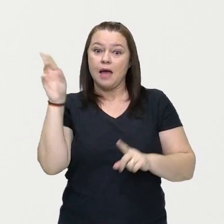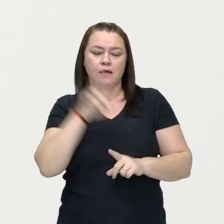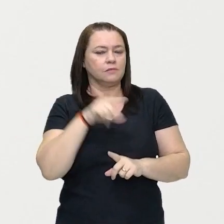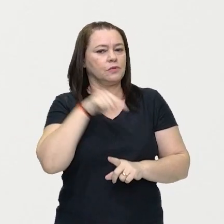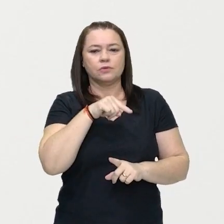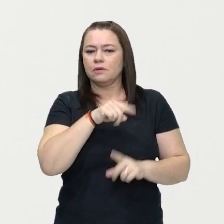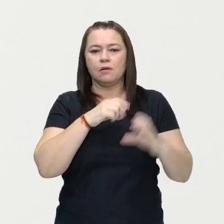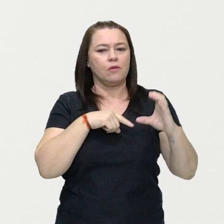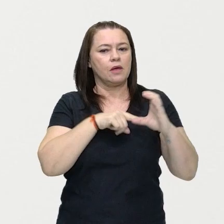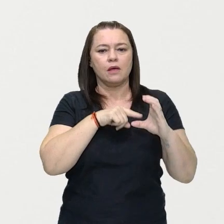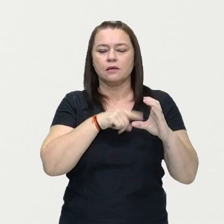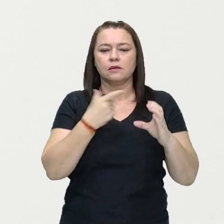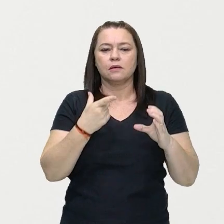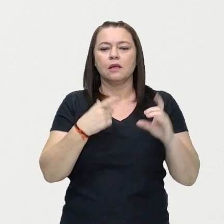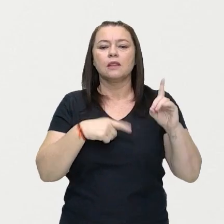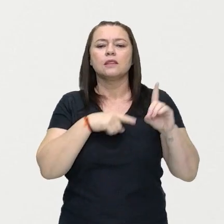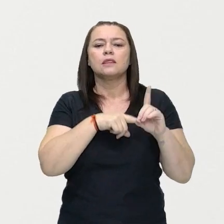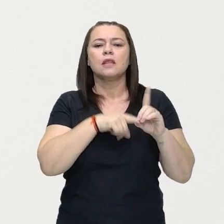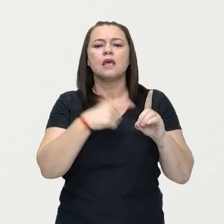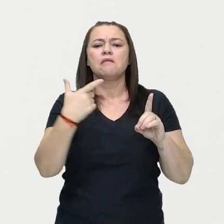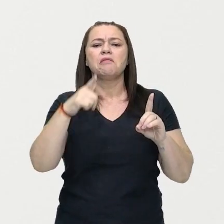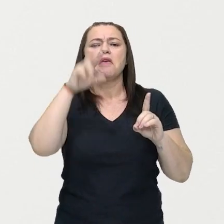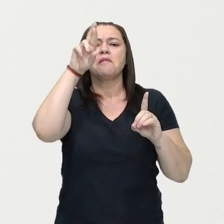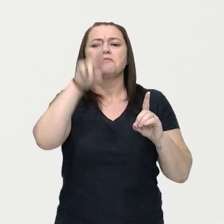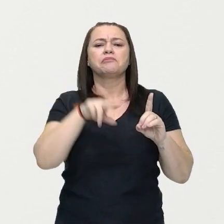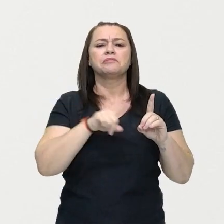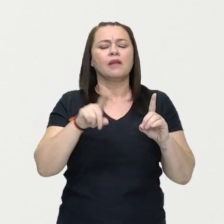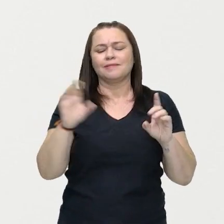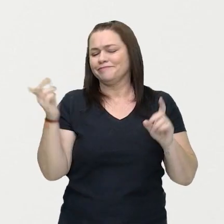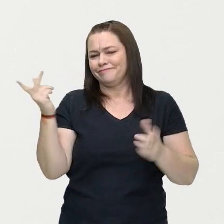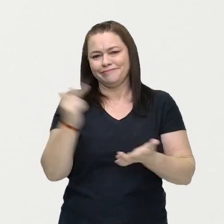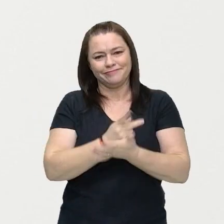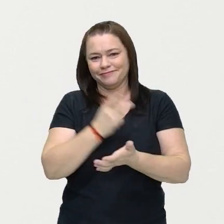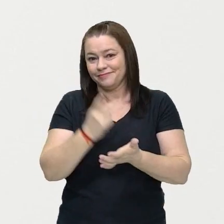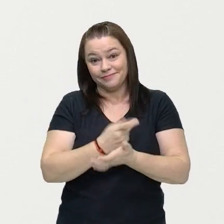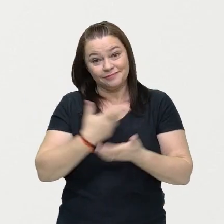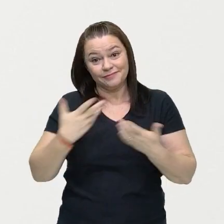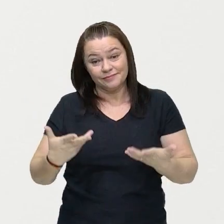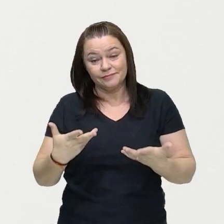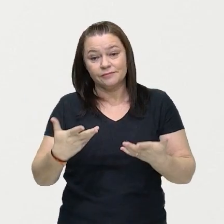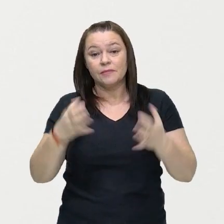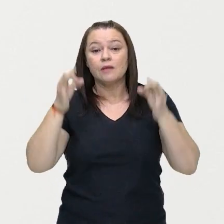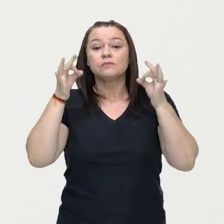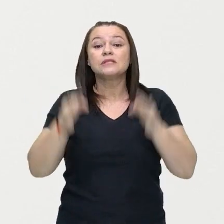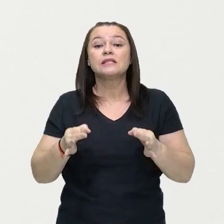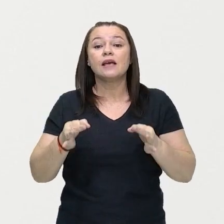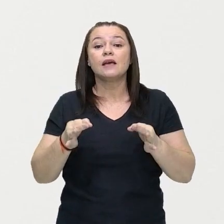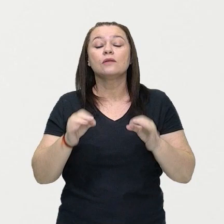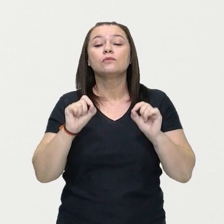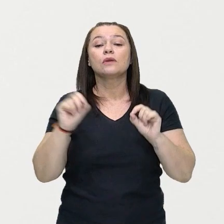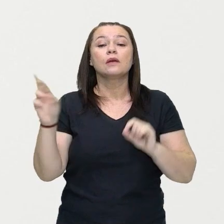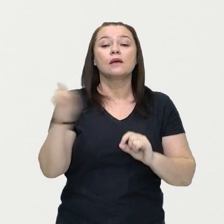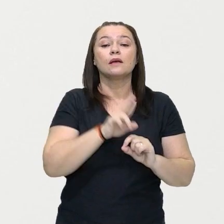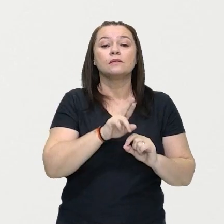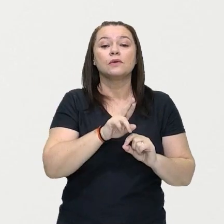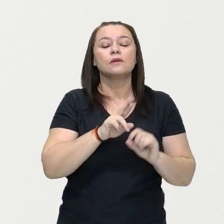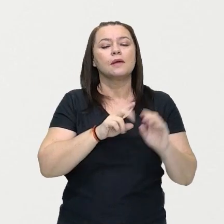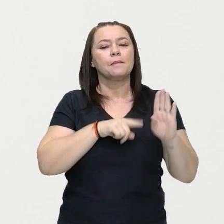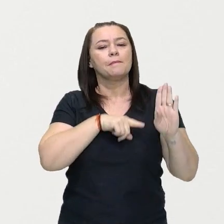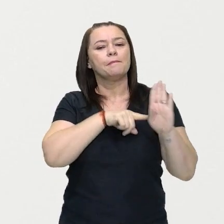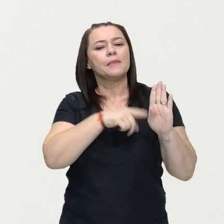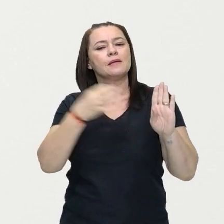criado. Nenhuma das alternativas, pelo amor de Deus, está errada também. Então vamos só confirmar a nossa resposta.